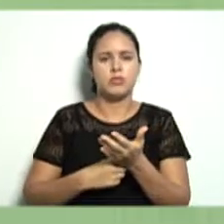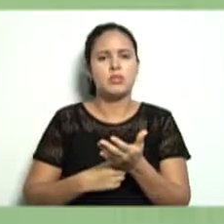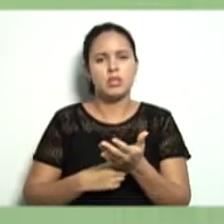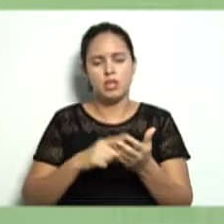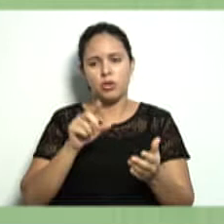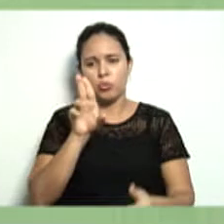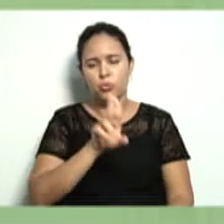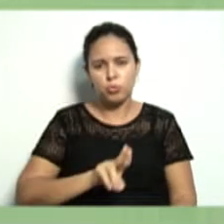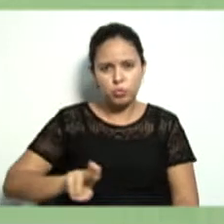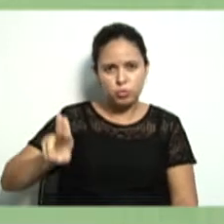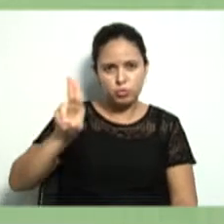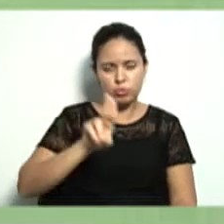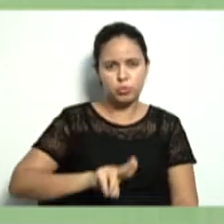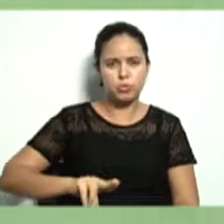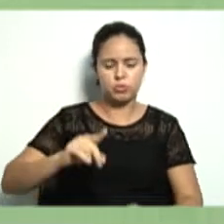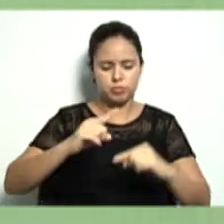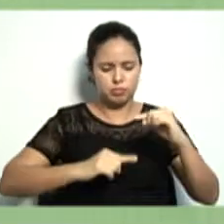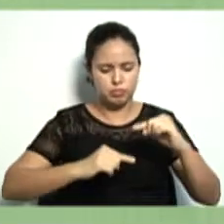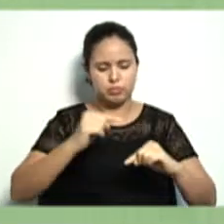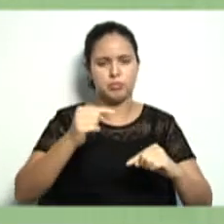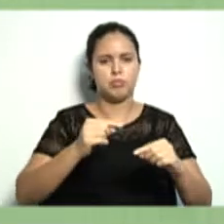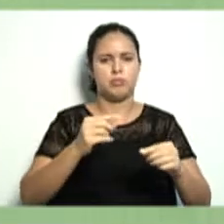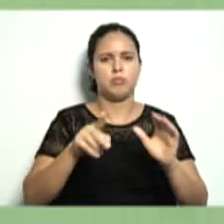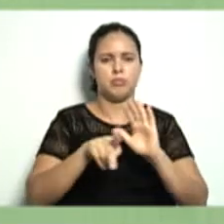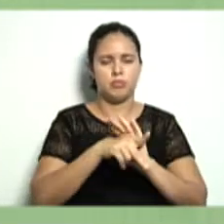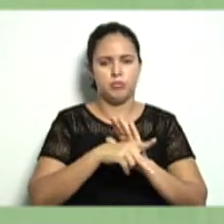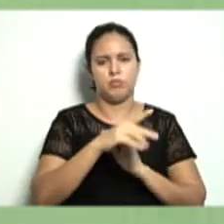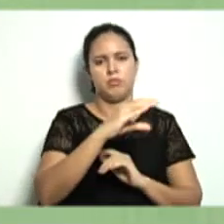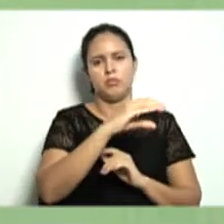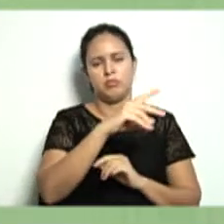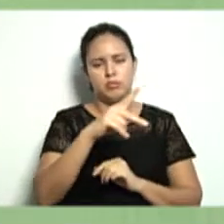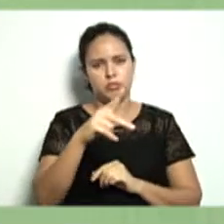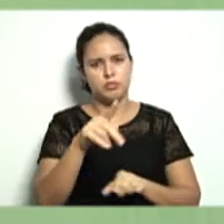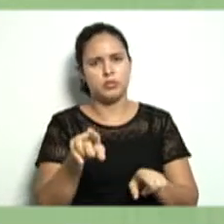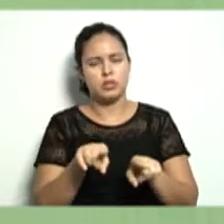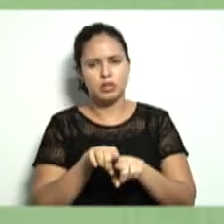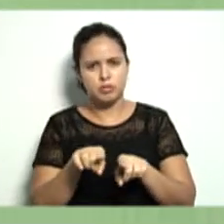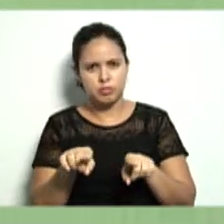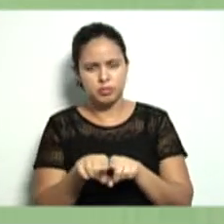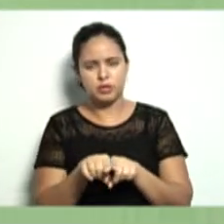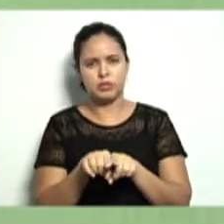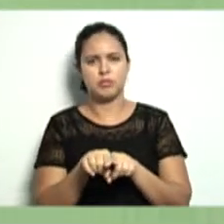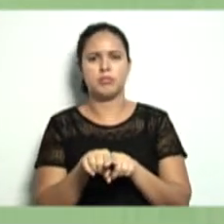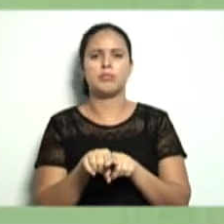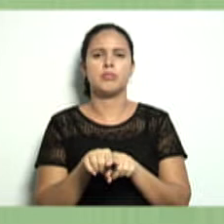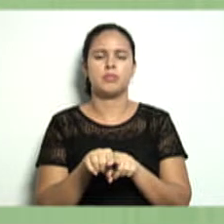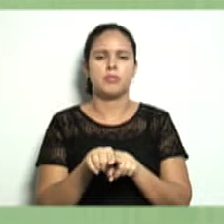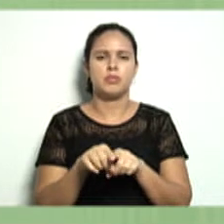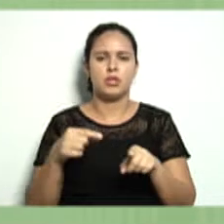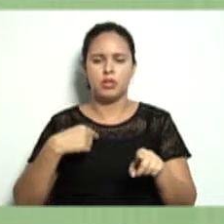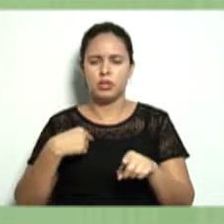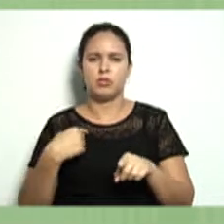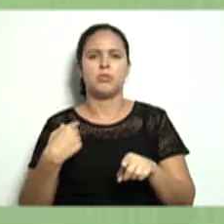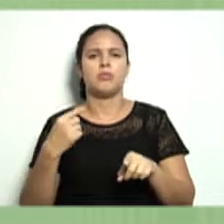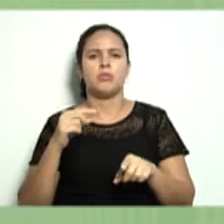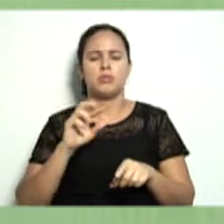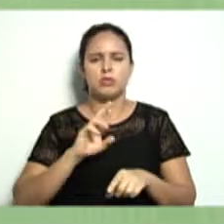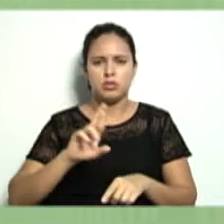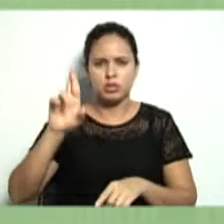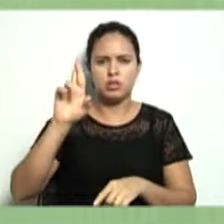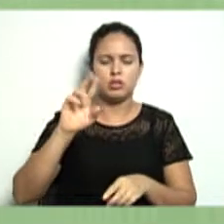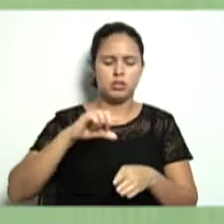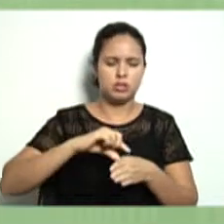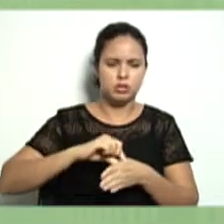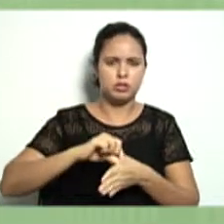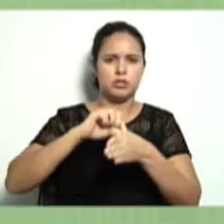também da cooperativa. Então, ao mesmo tempo que eu sou o líder, que eu sou o gestor, eu